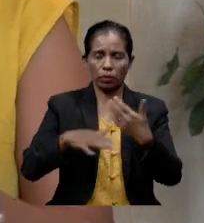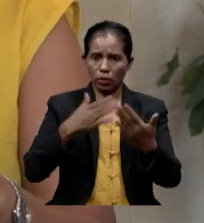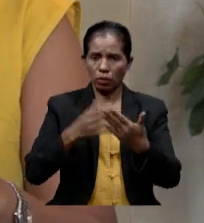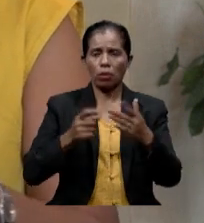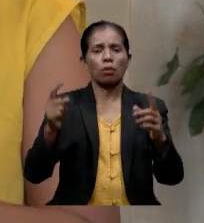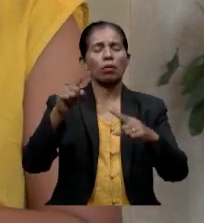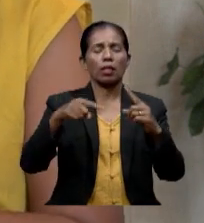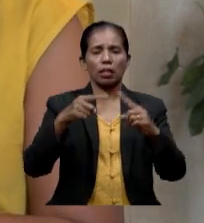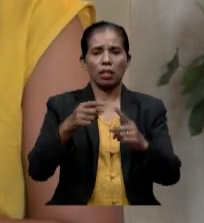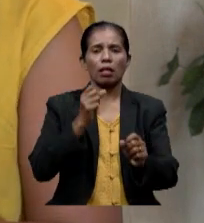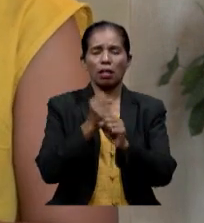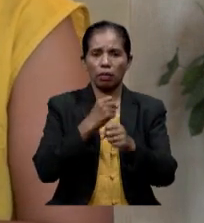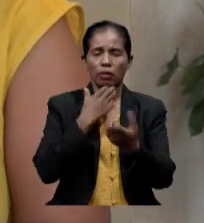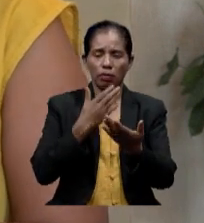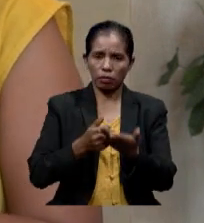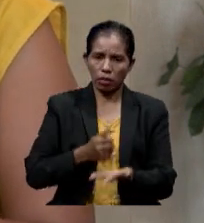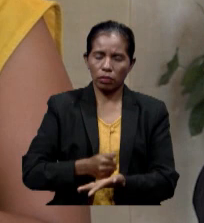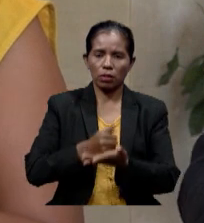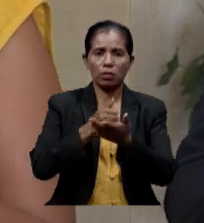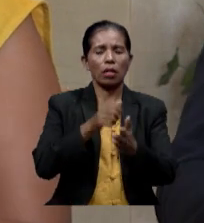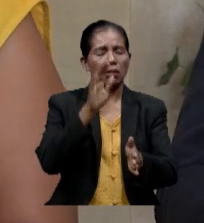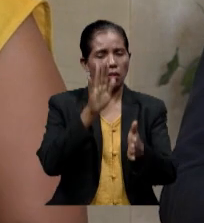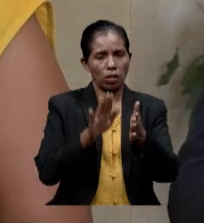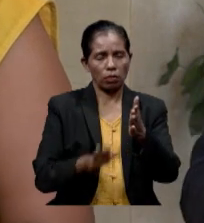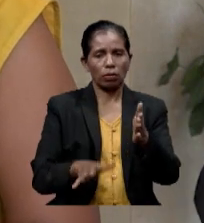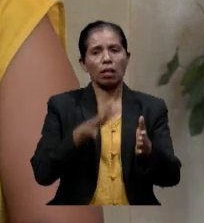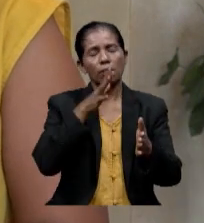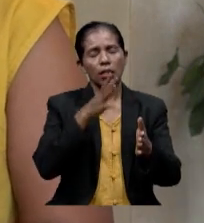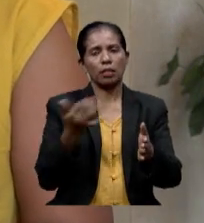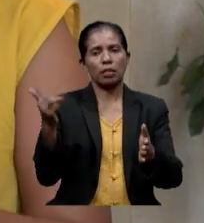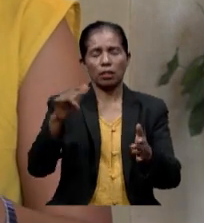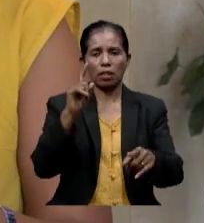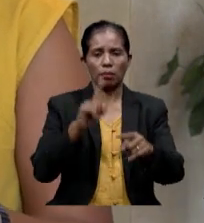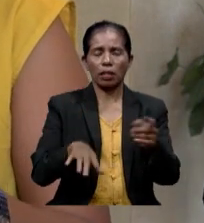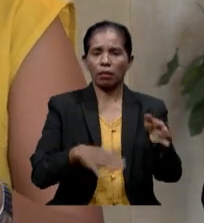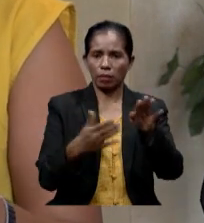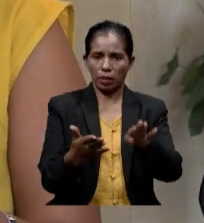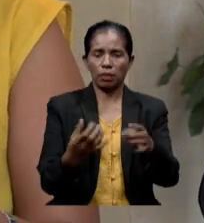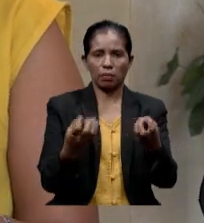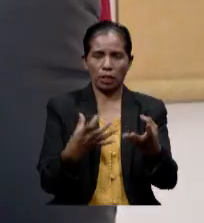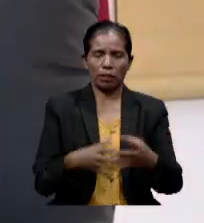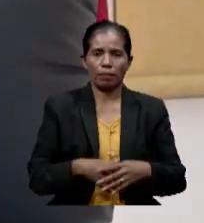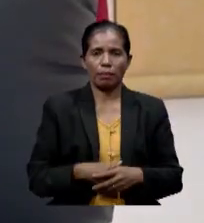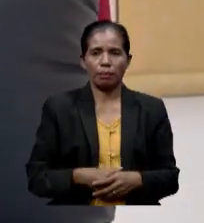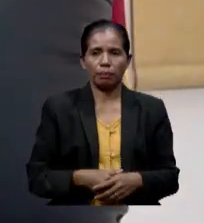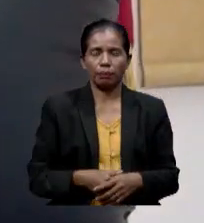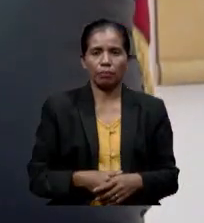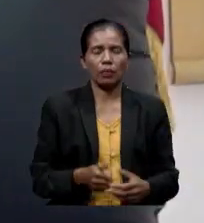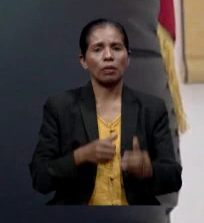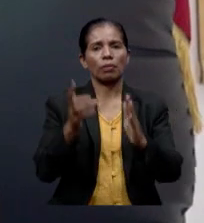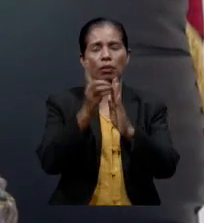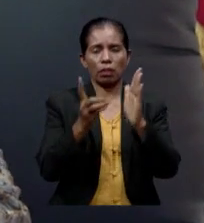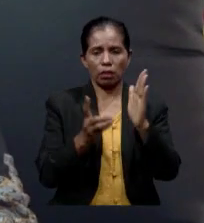halo kualidade sebele ajuda atu redus mortalidade inan ho oan iha raidane. To deliver that they could deliver. Tuir dadu